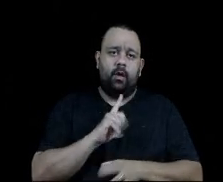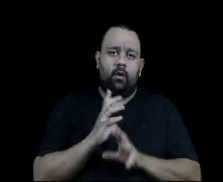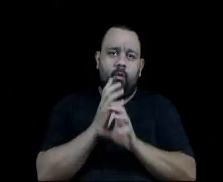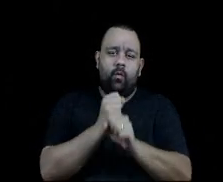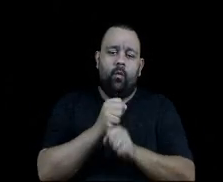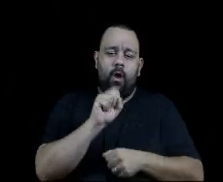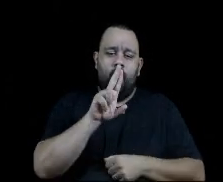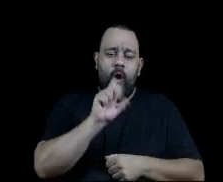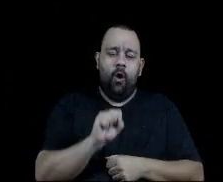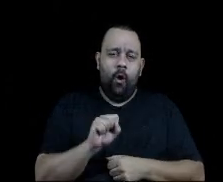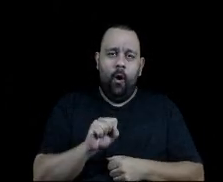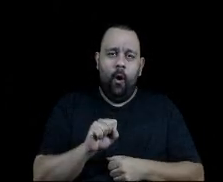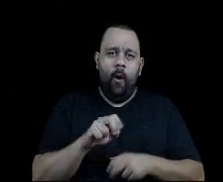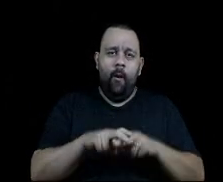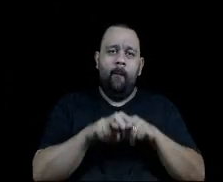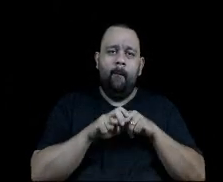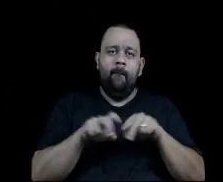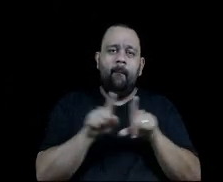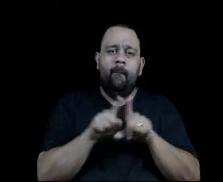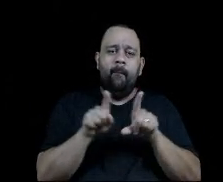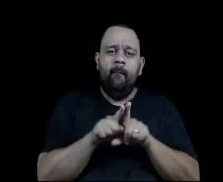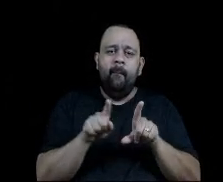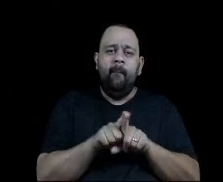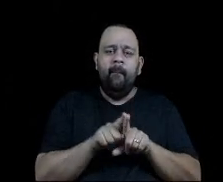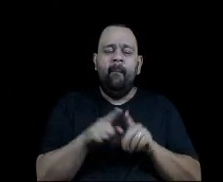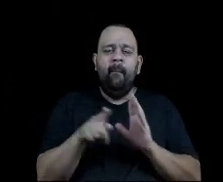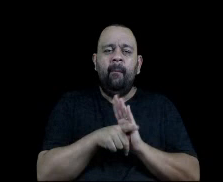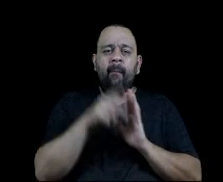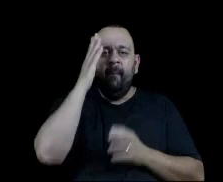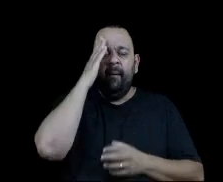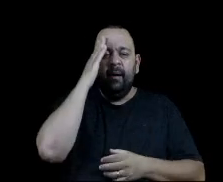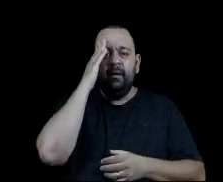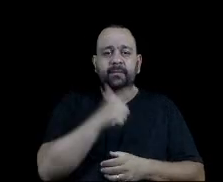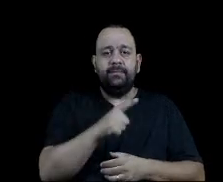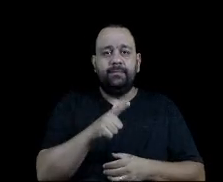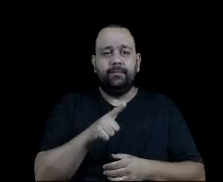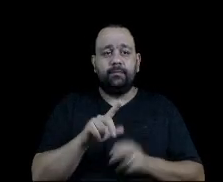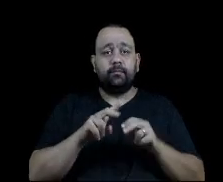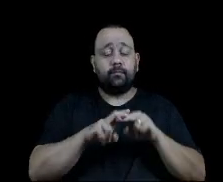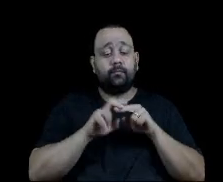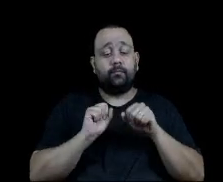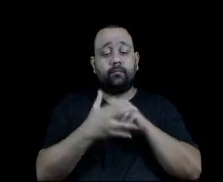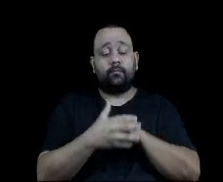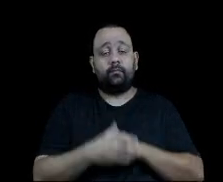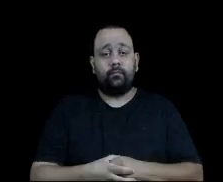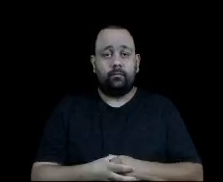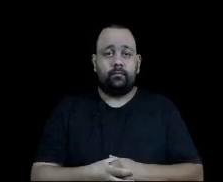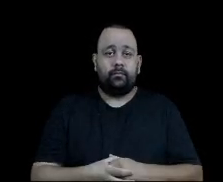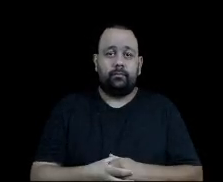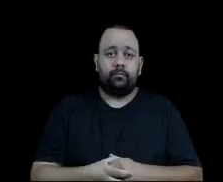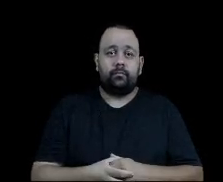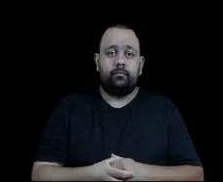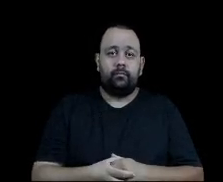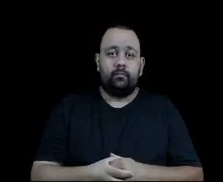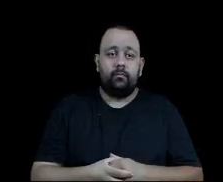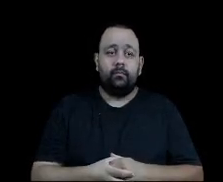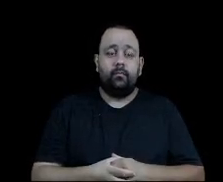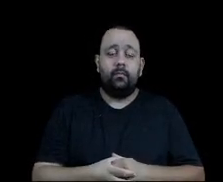esperava uma queda de arrecadação do SUS por causa de não vir mais recursos